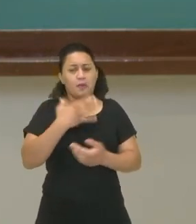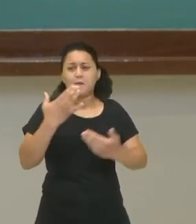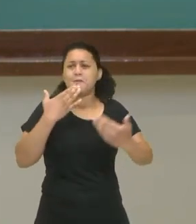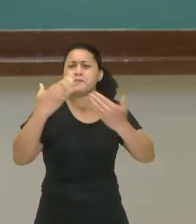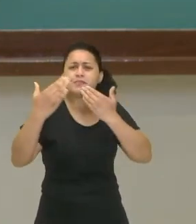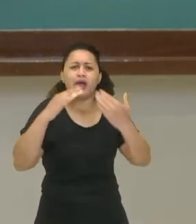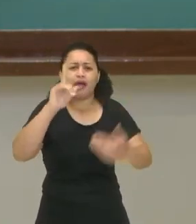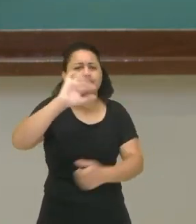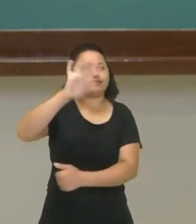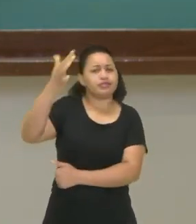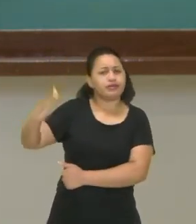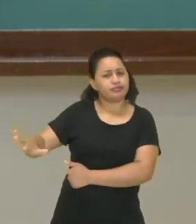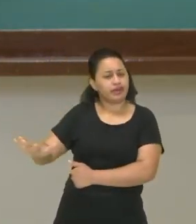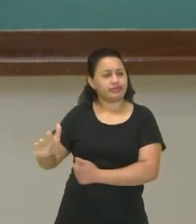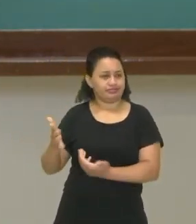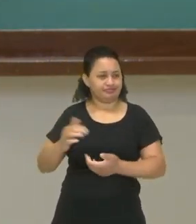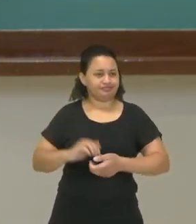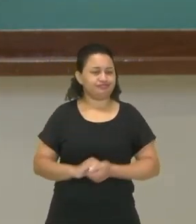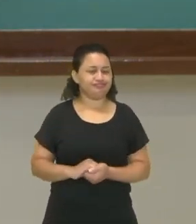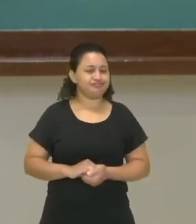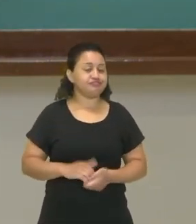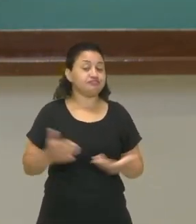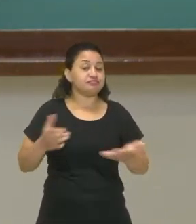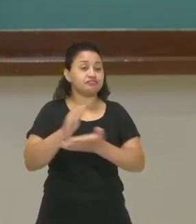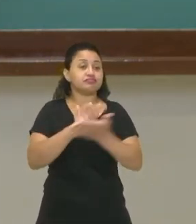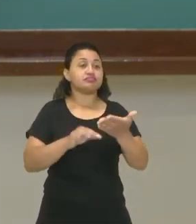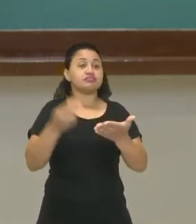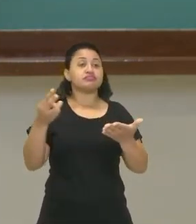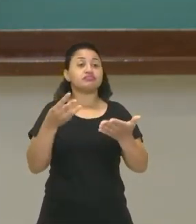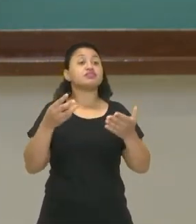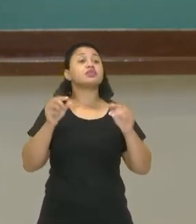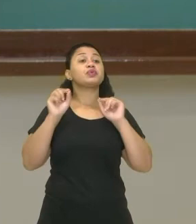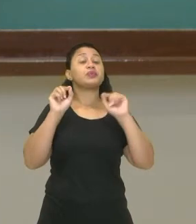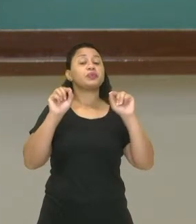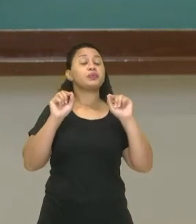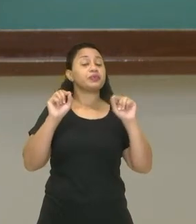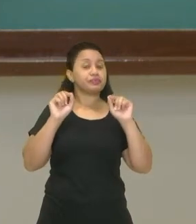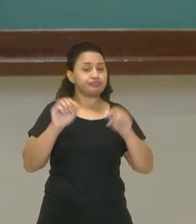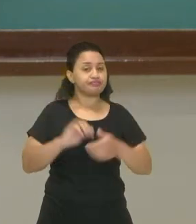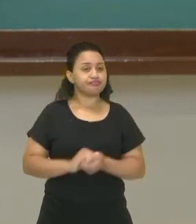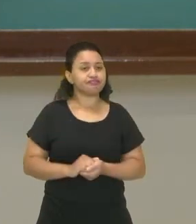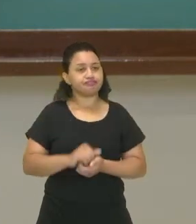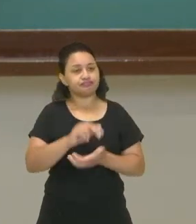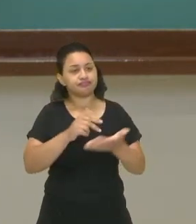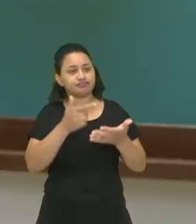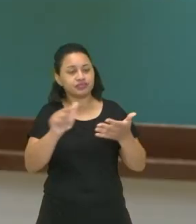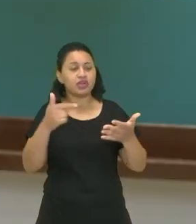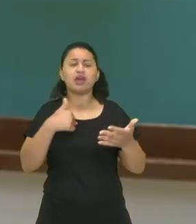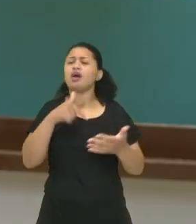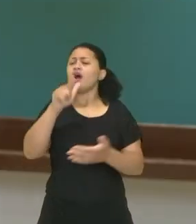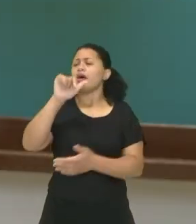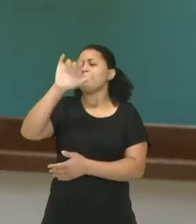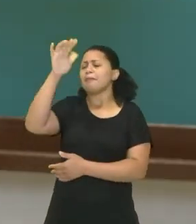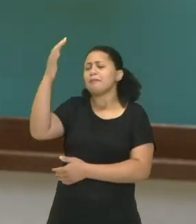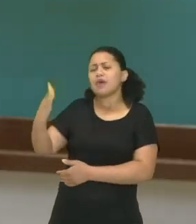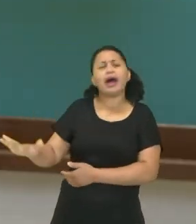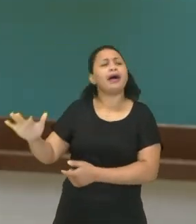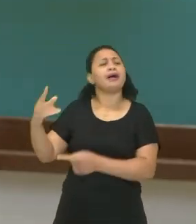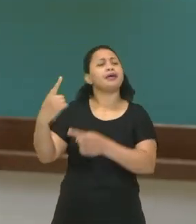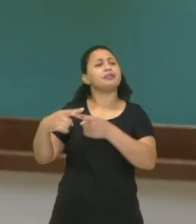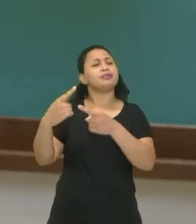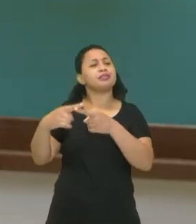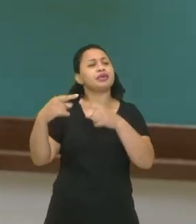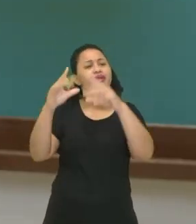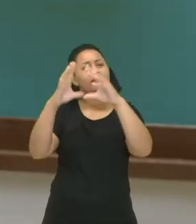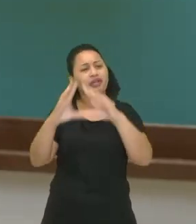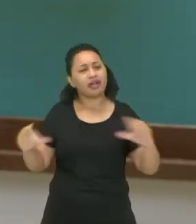mares. E na atividade 3, a ideia é essa também, ó. Relendo. Ó mar, por que não apaga